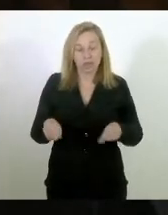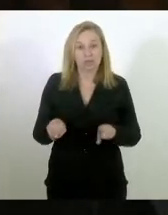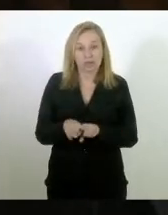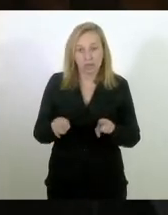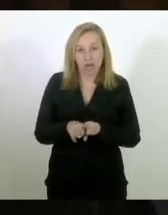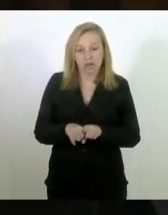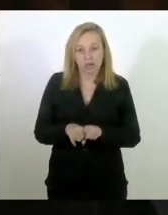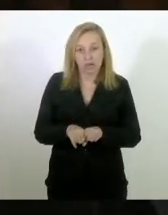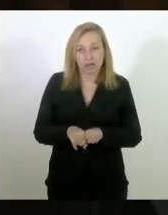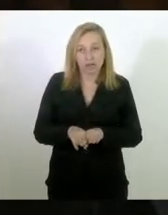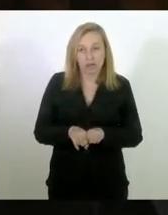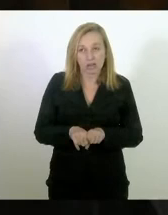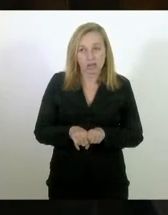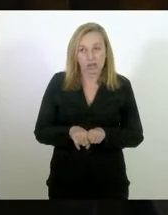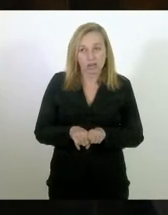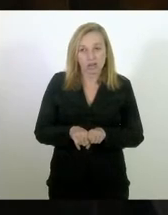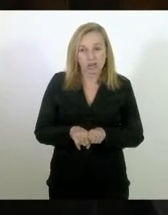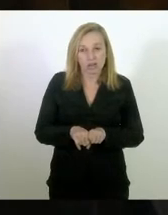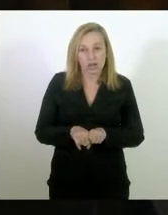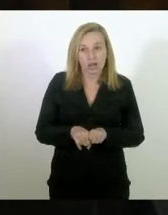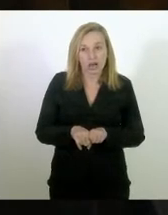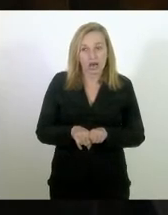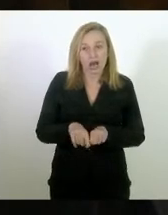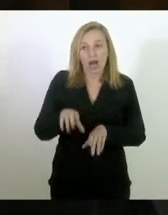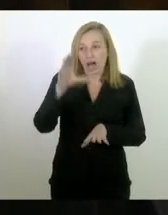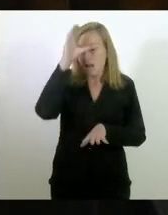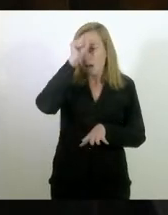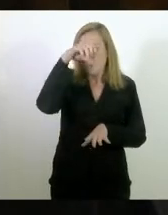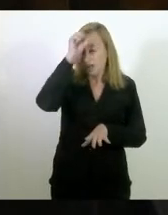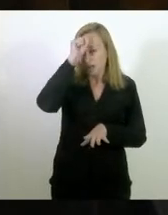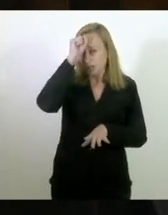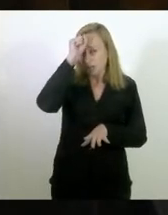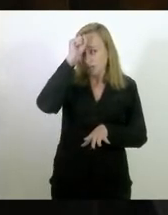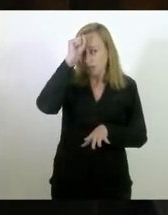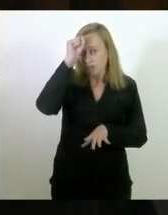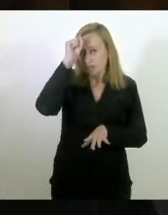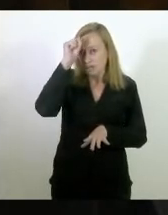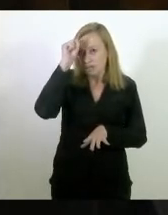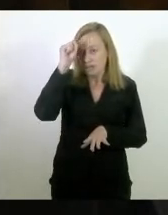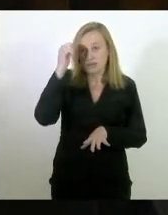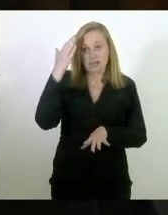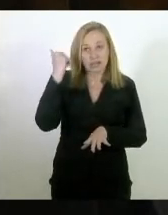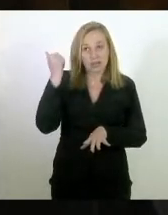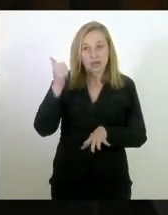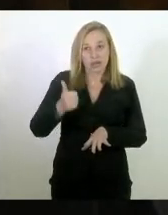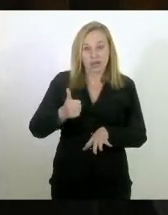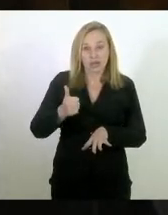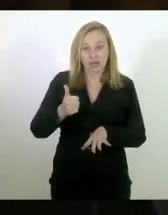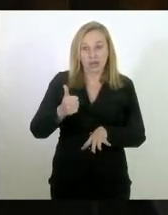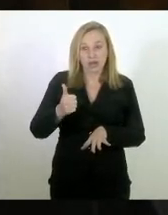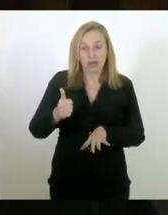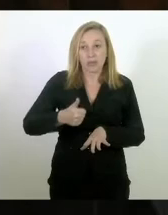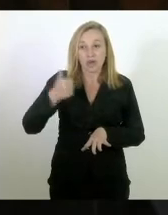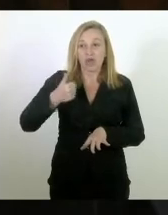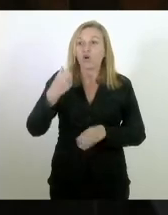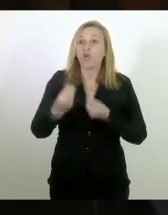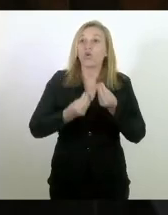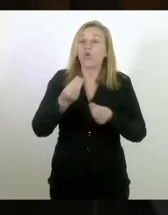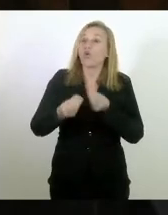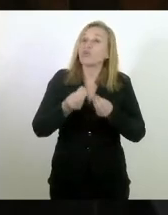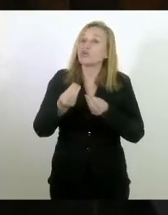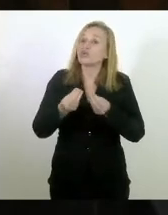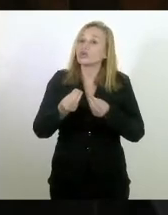também e se alfabetizar que está o cara tá escrito e tacar o